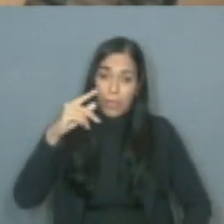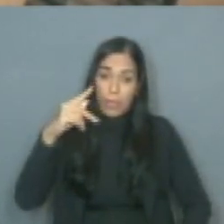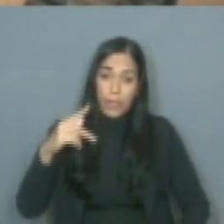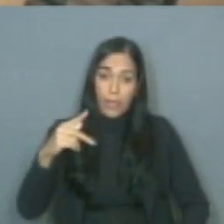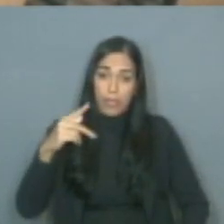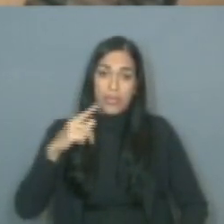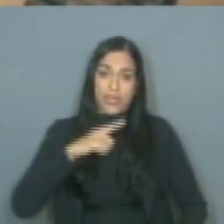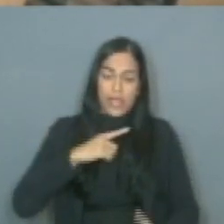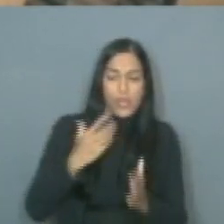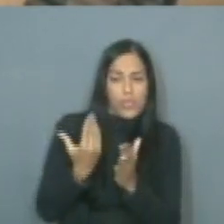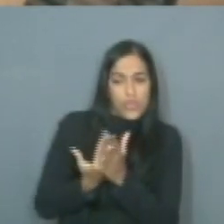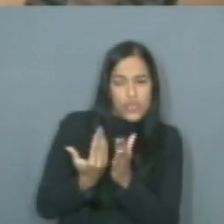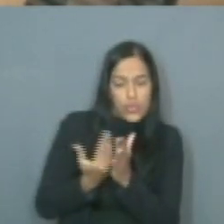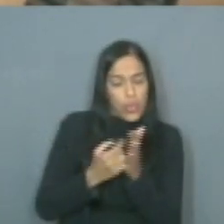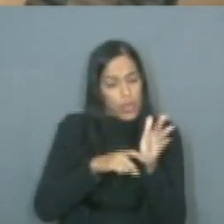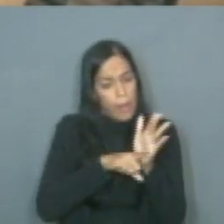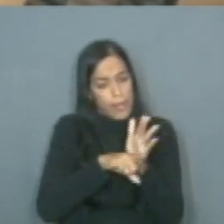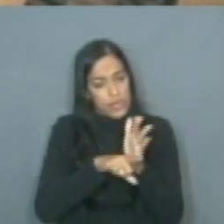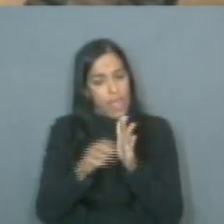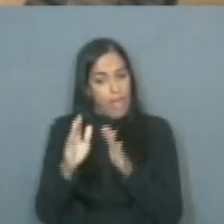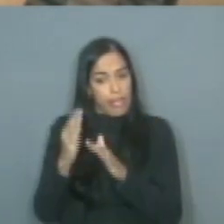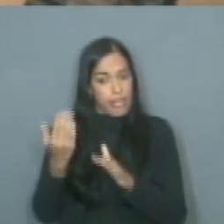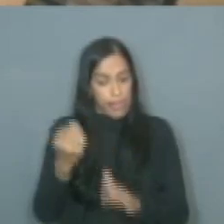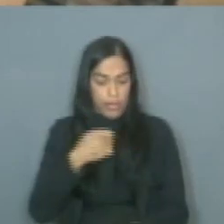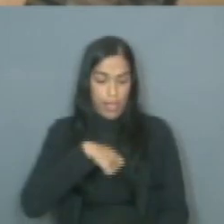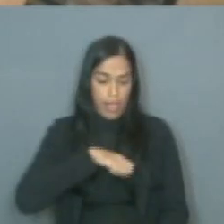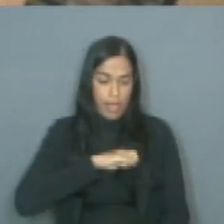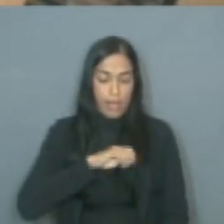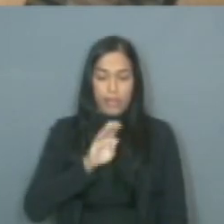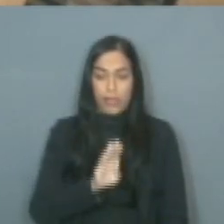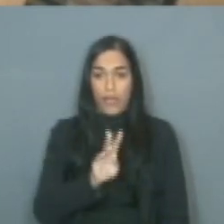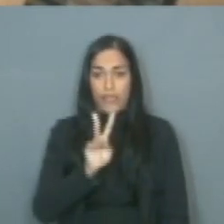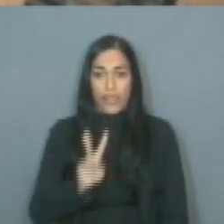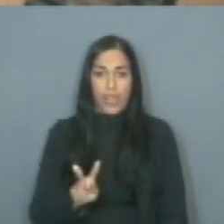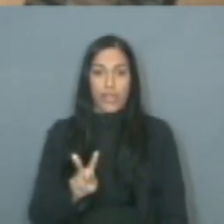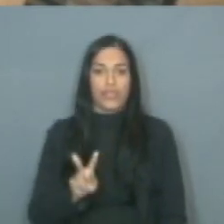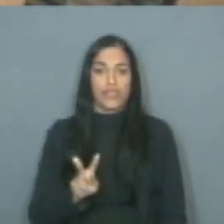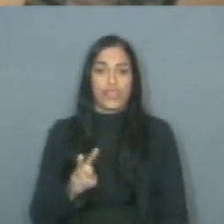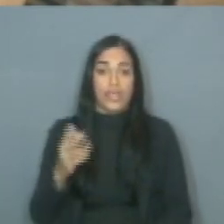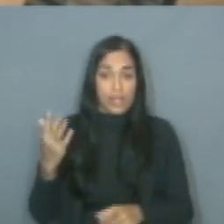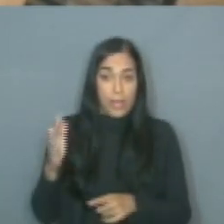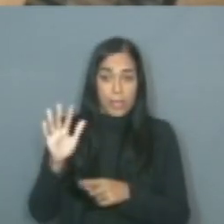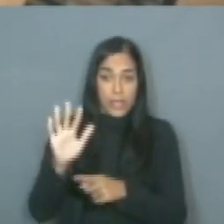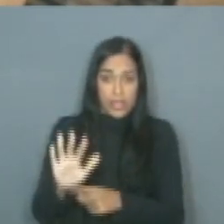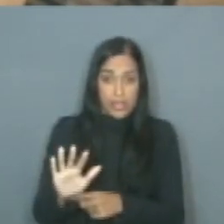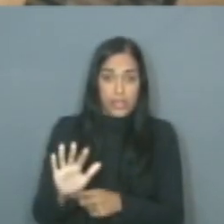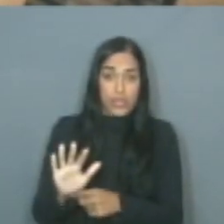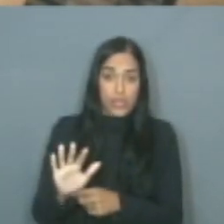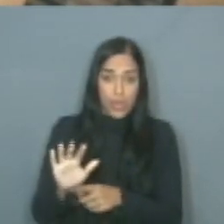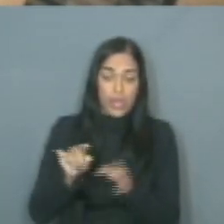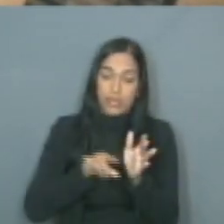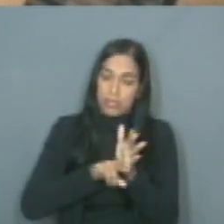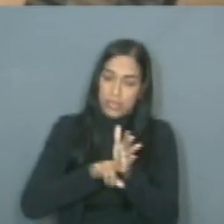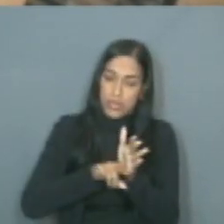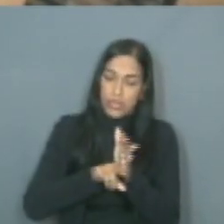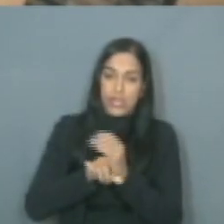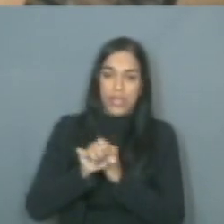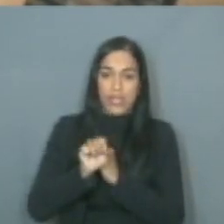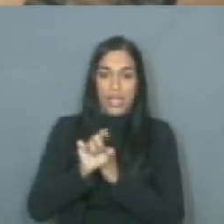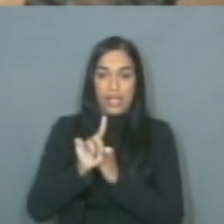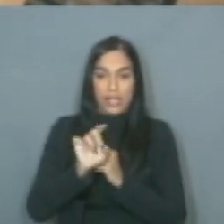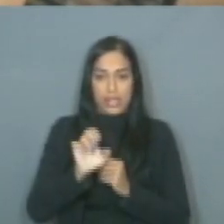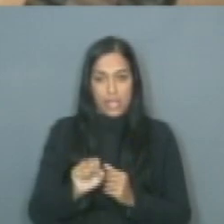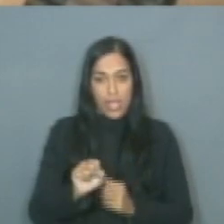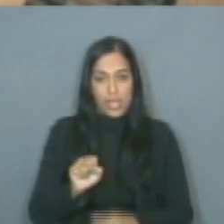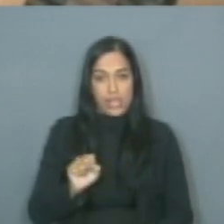antigo delegado, inclusive, da Delegacia de Boa Viagem, que foi tirado da Delegacia de Boa Viagem, porque apresentou esse estudo à SDS, que